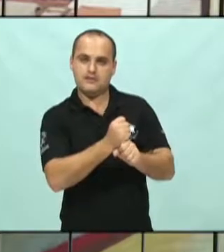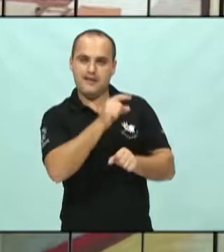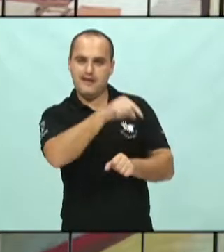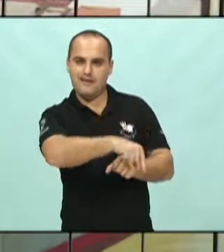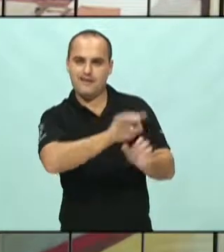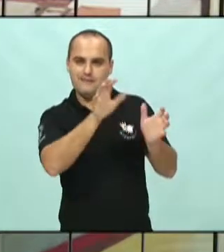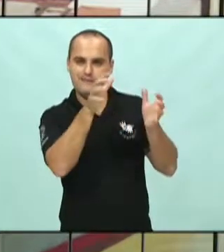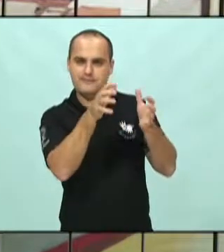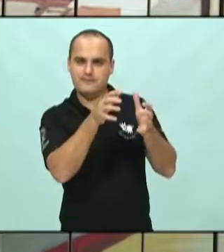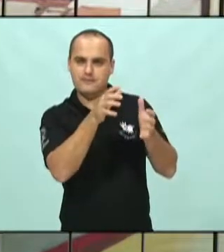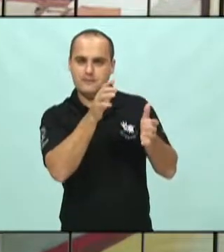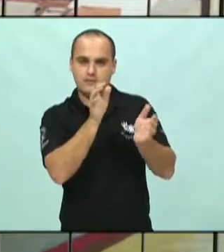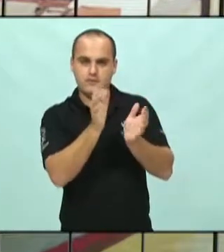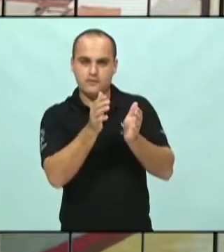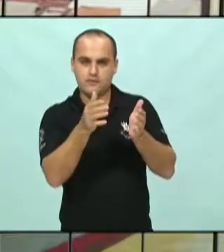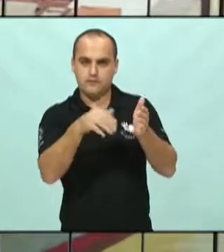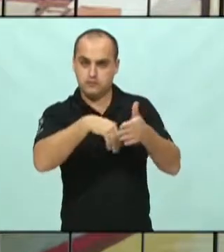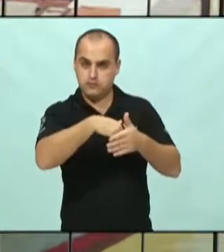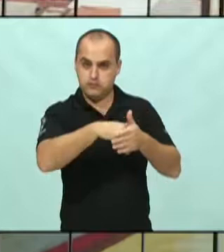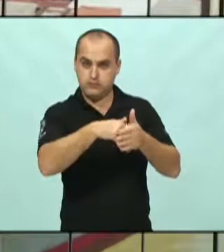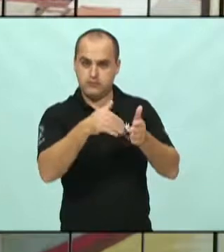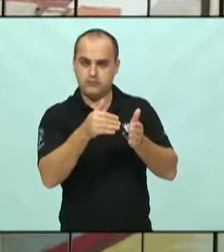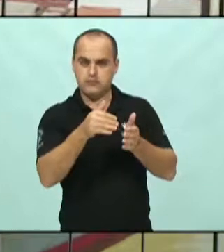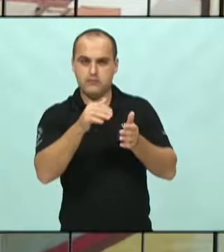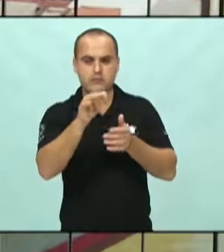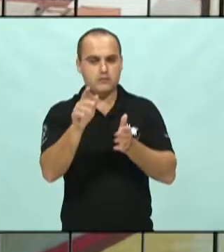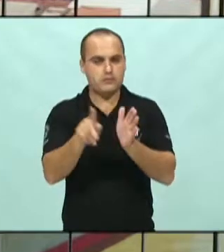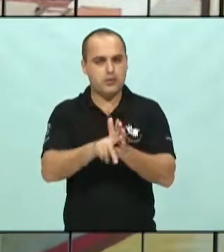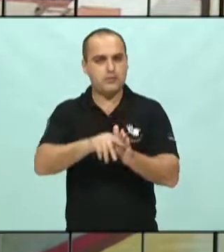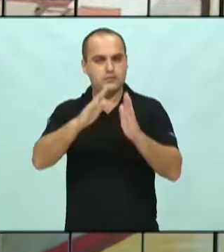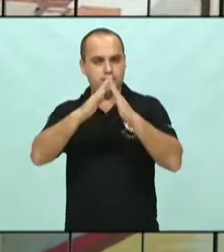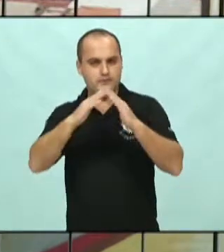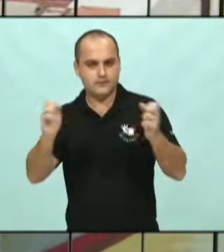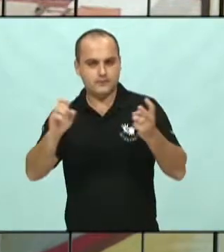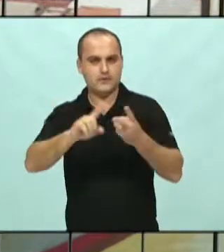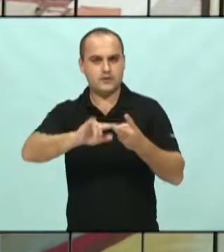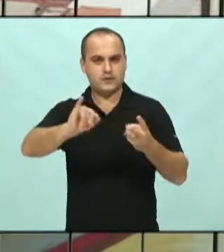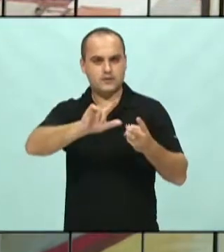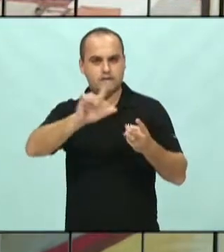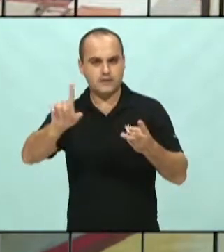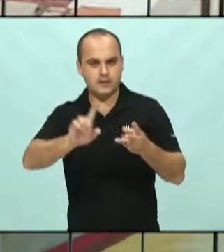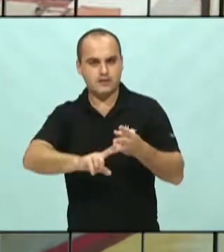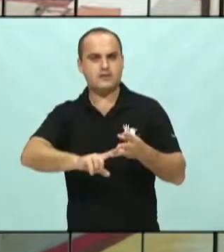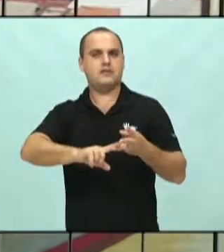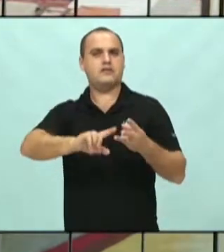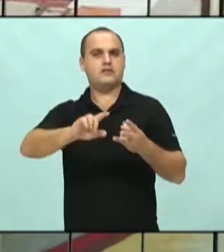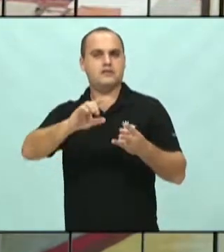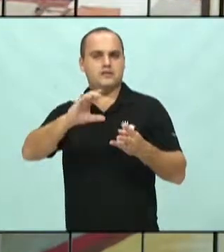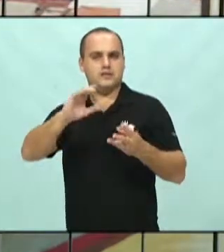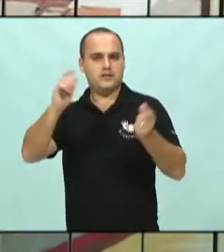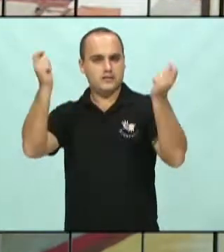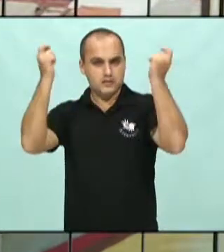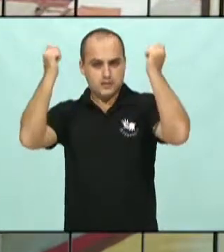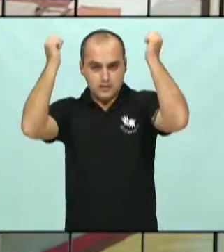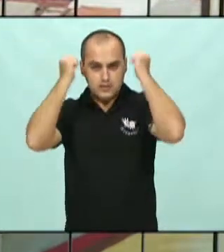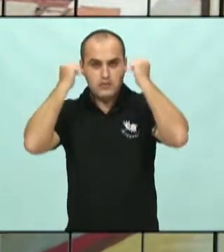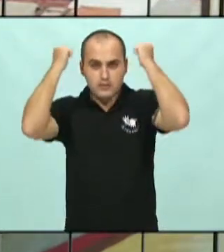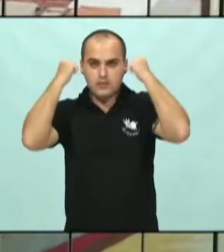estádio completamente lotado, né? Contra Figueirense, Avaí, Joinville, Chapecoense, a torcida do Marcílio dando um